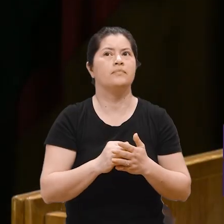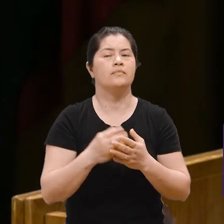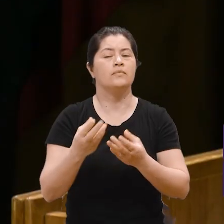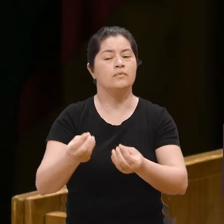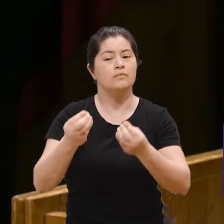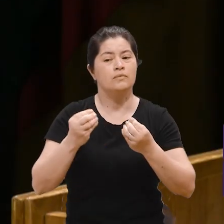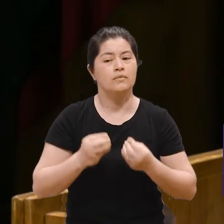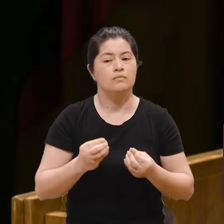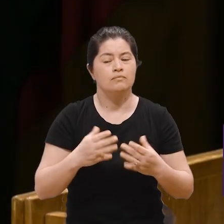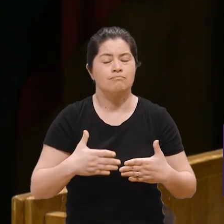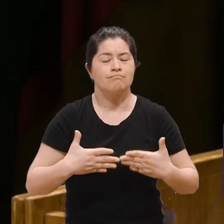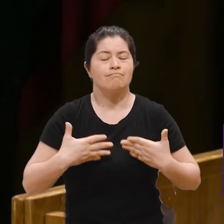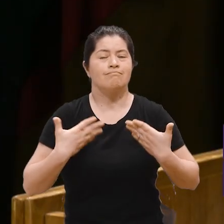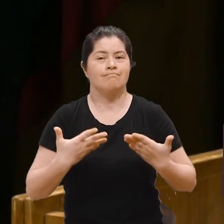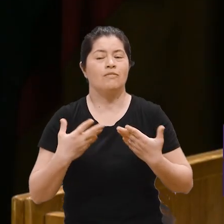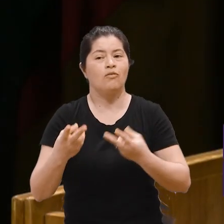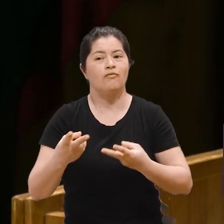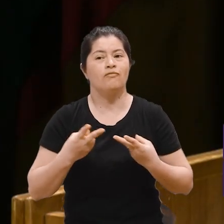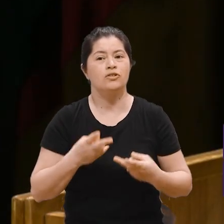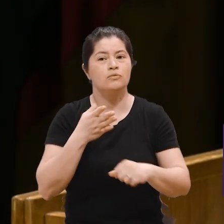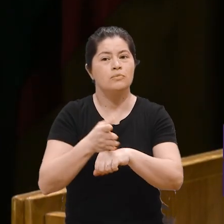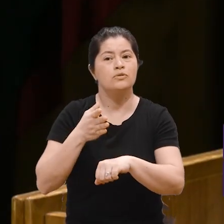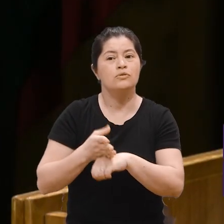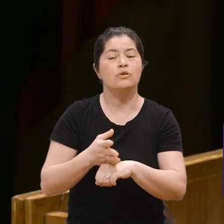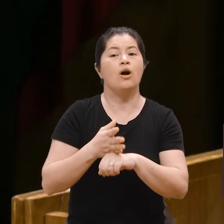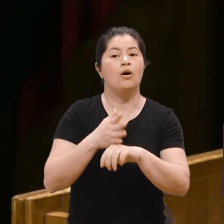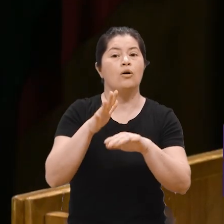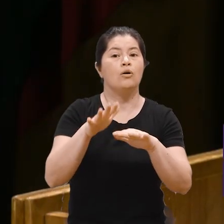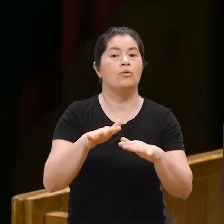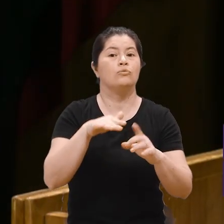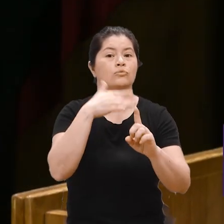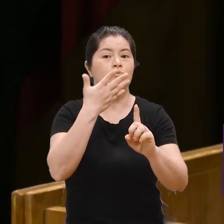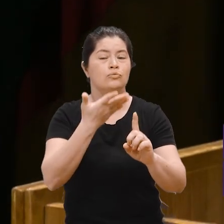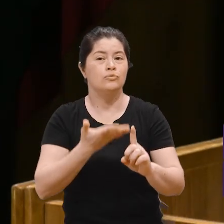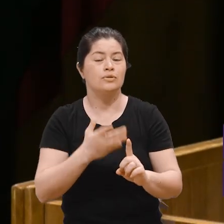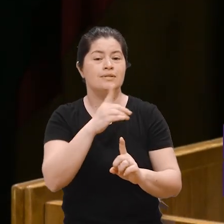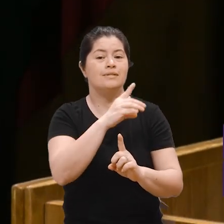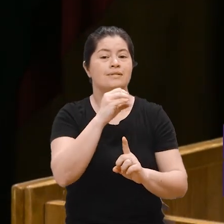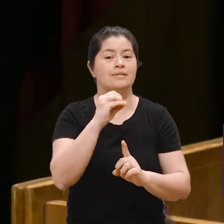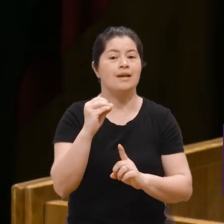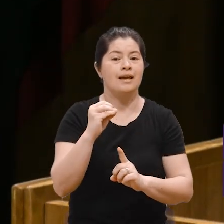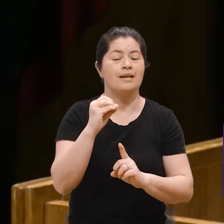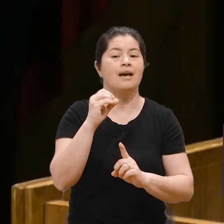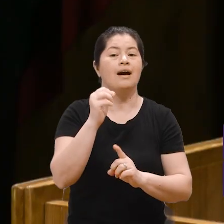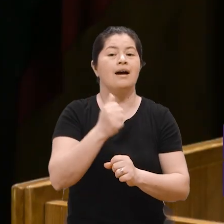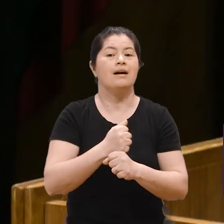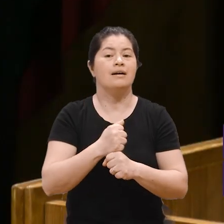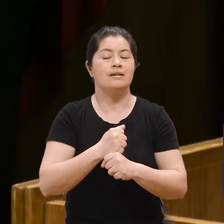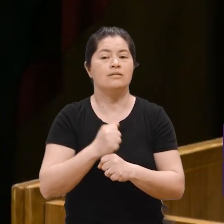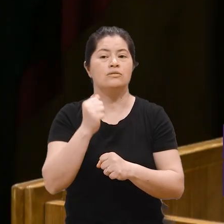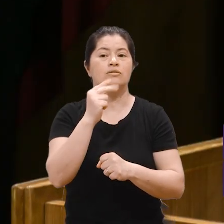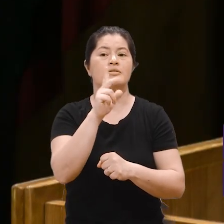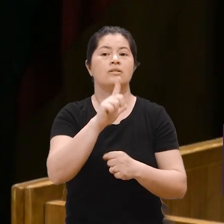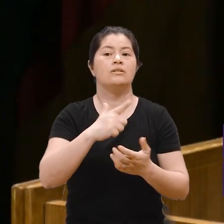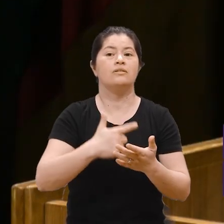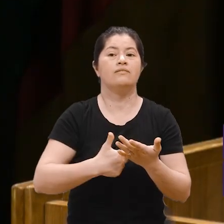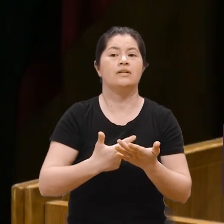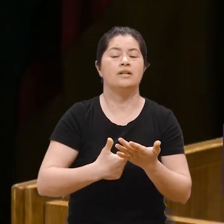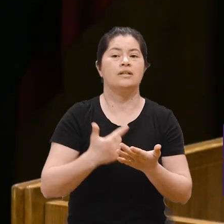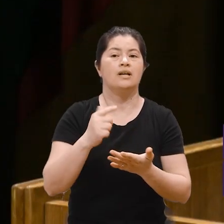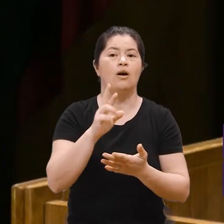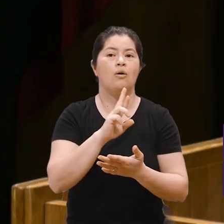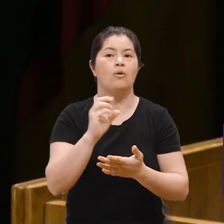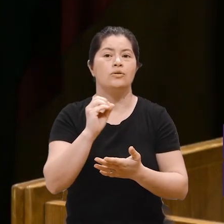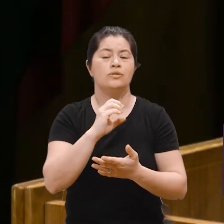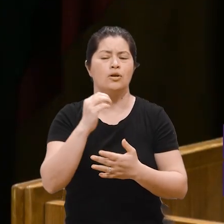grande satisfação o convite para participar da solene sessão em homenagem aos 100 anos da Livraria Rossi, uma trajetória que se